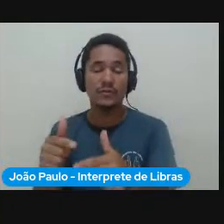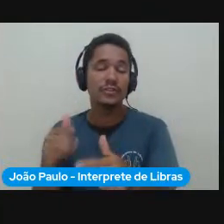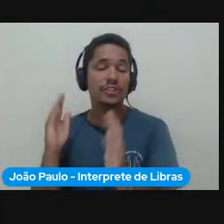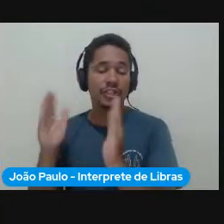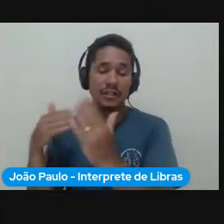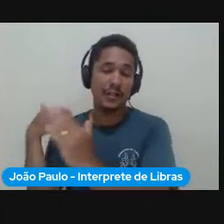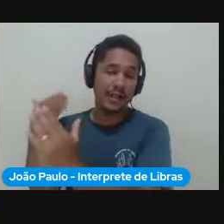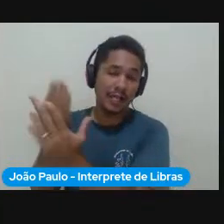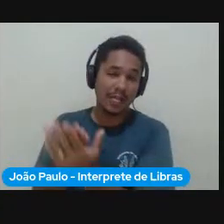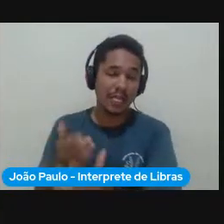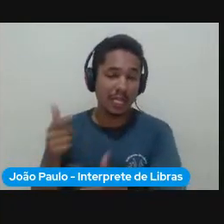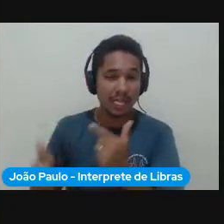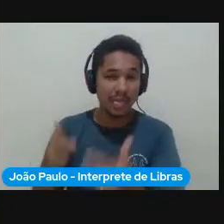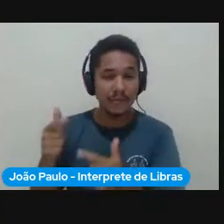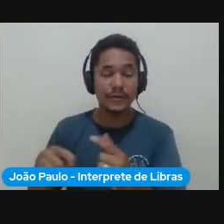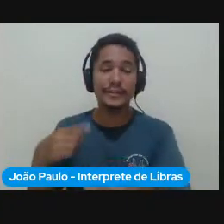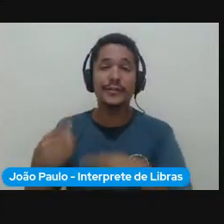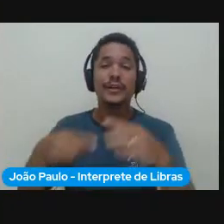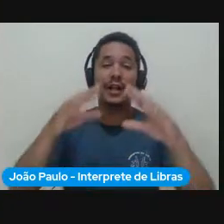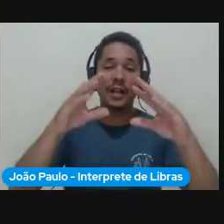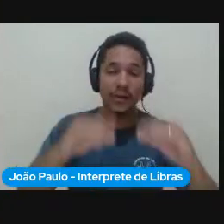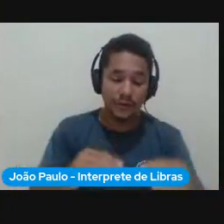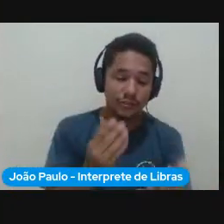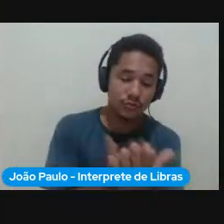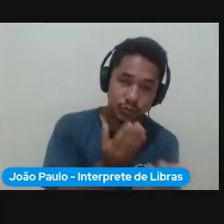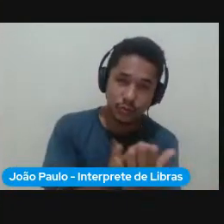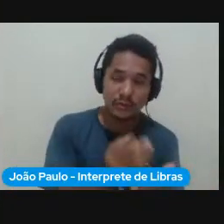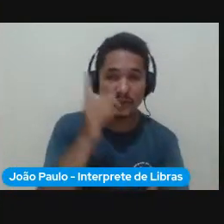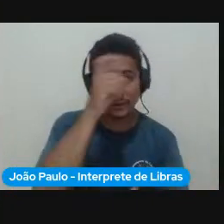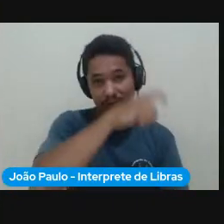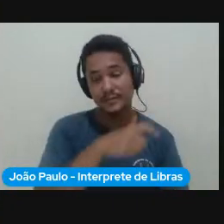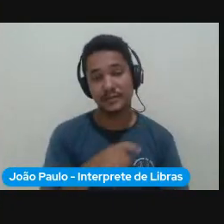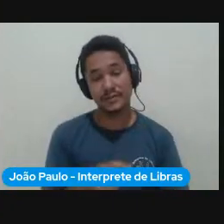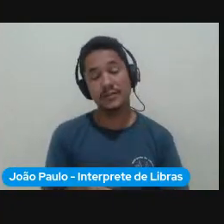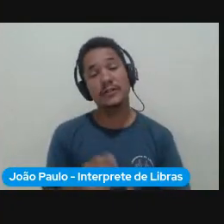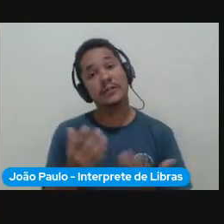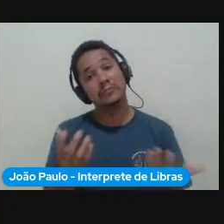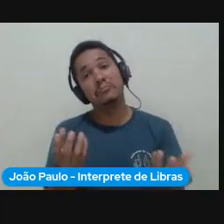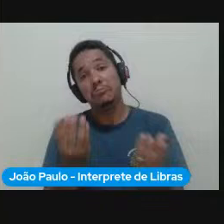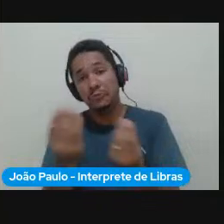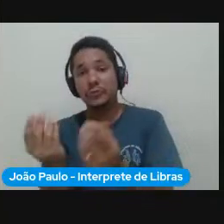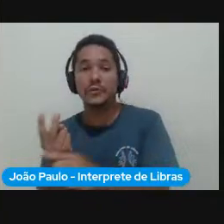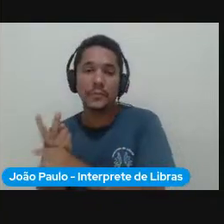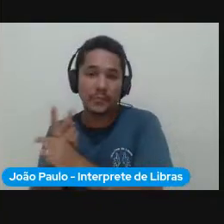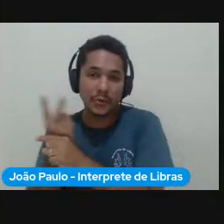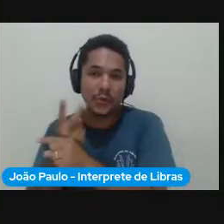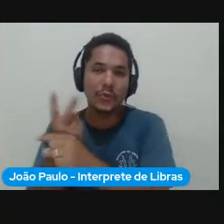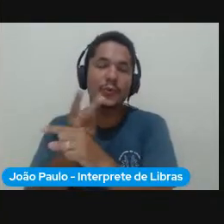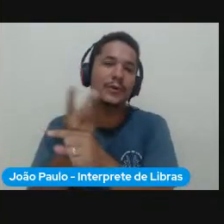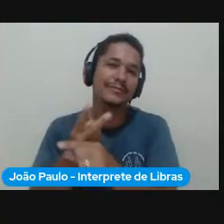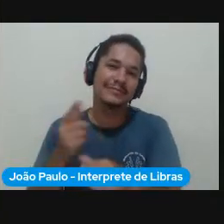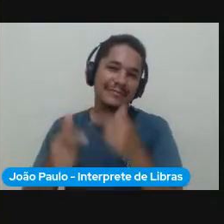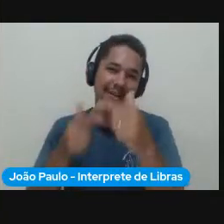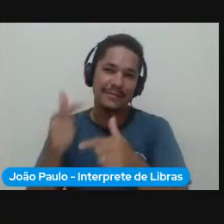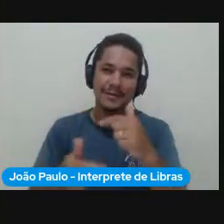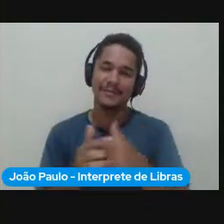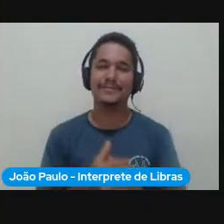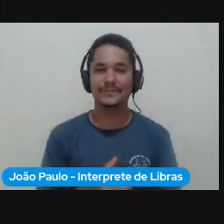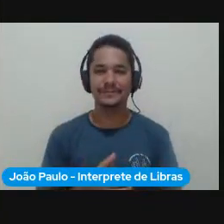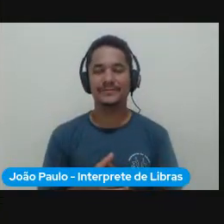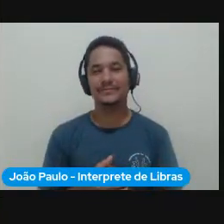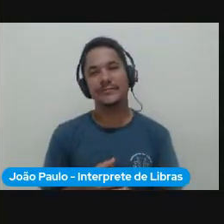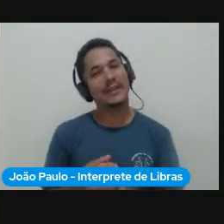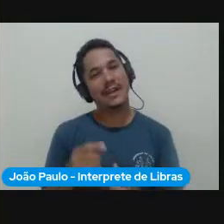chega à noite para estudar. E tem outros que estão em busca do emprego, né? A gente sempre está em busca de